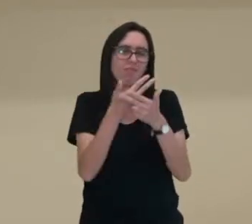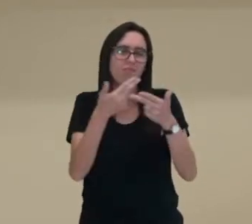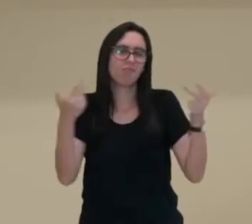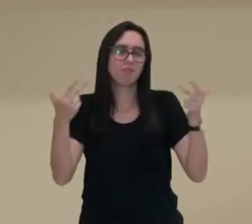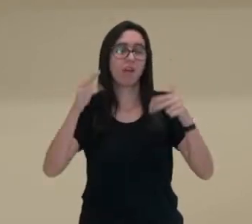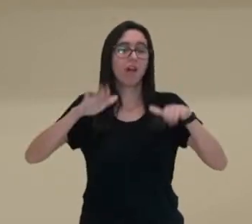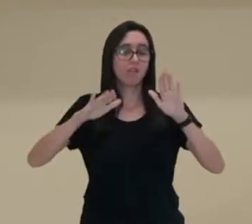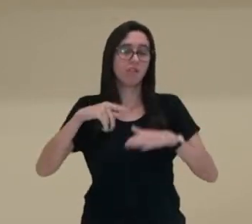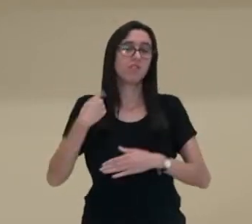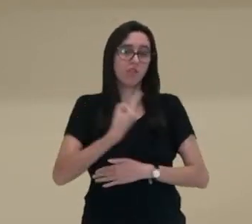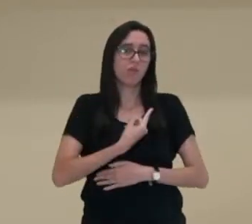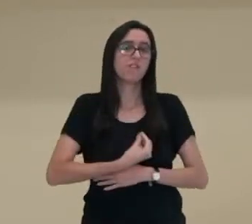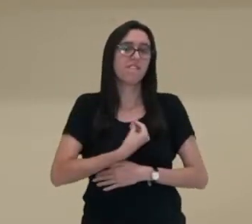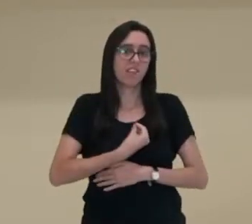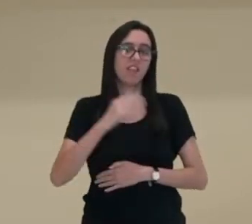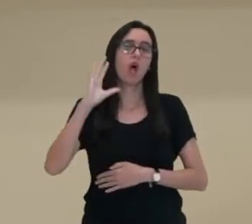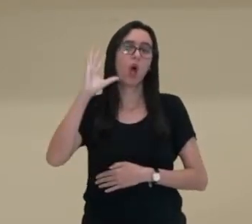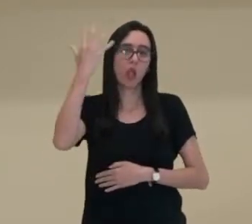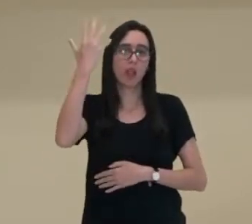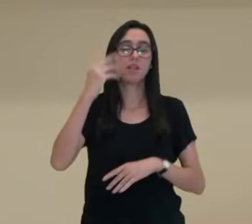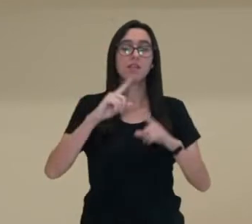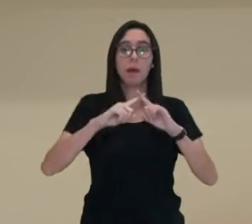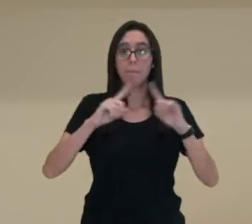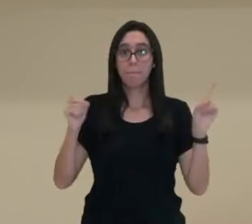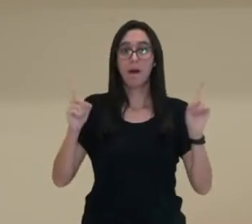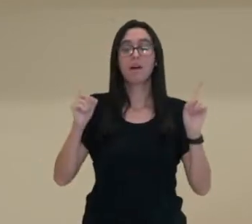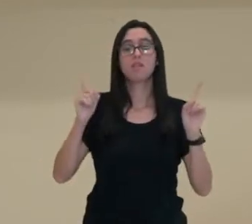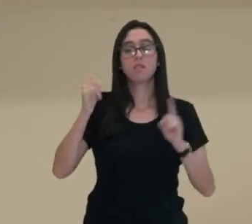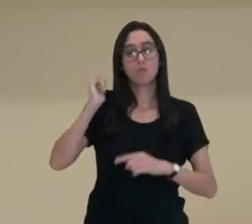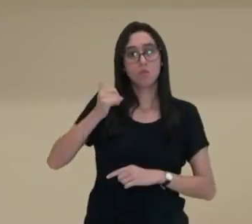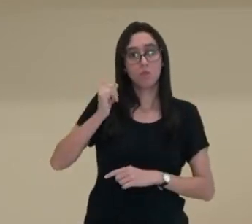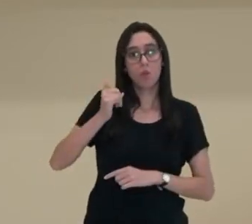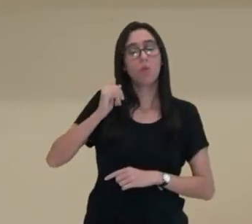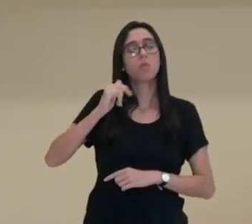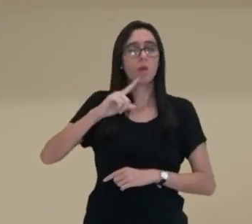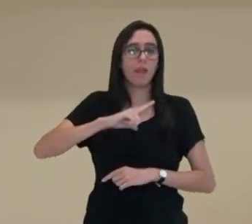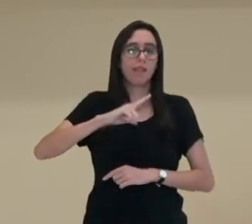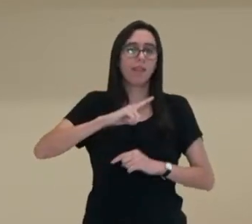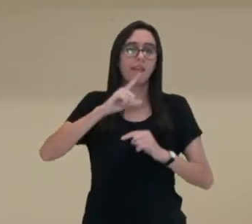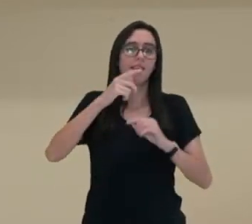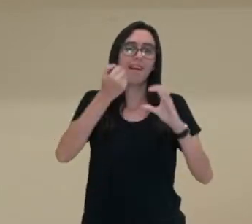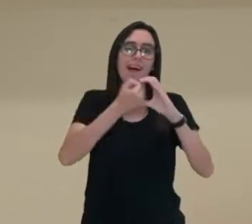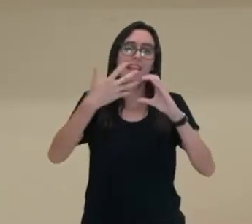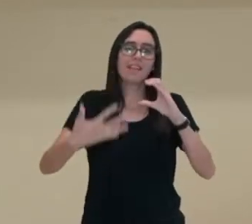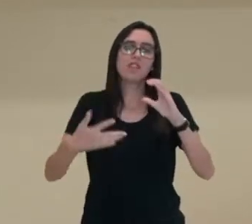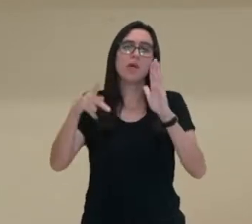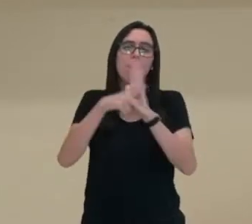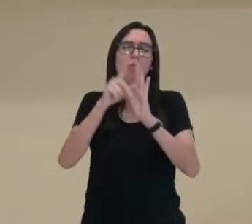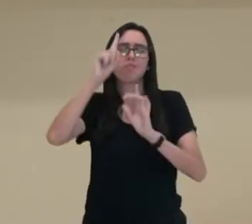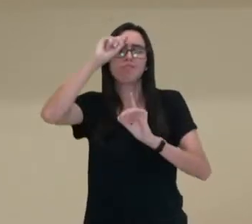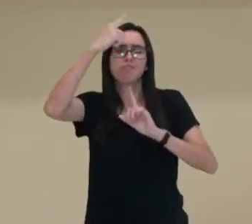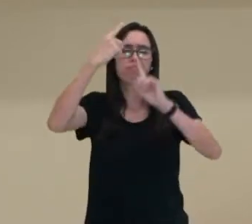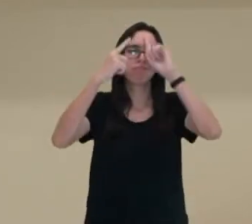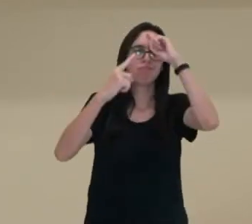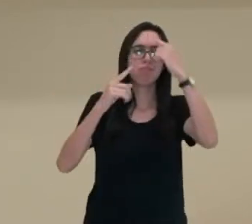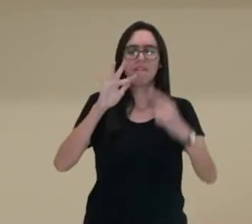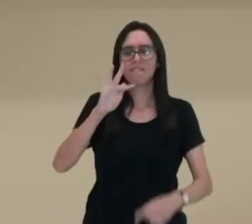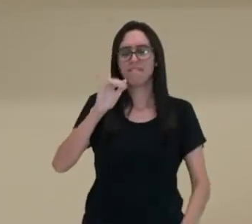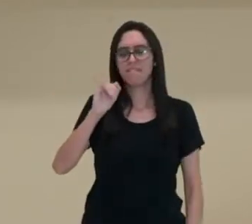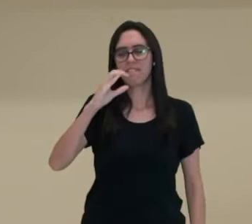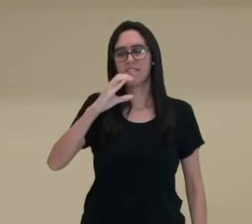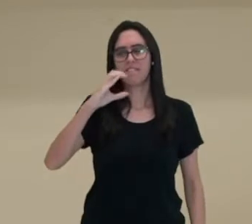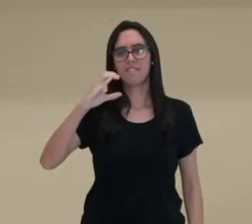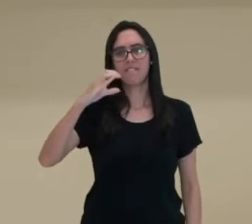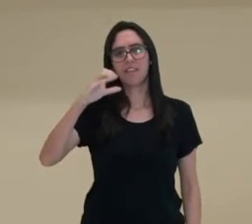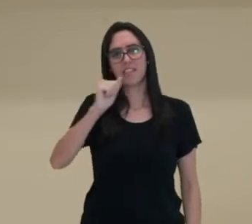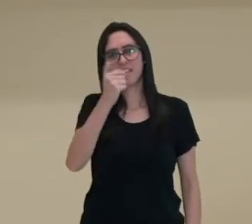no cotidiano, porém traz alguns elementos do campo ficcional. E aí a gente tem uma célula